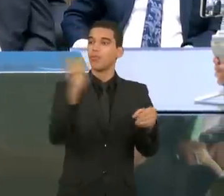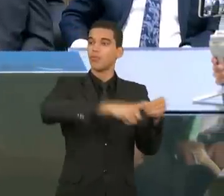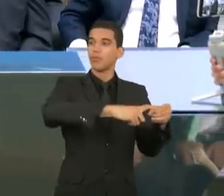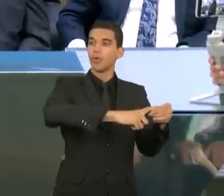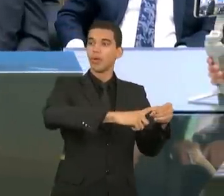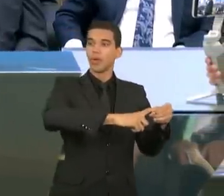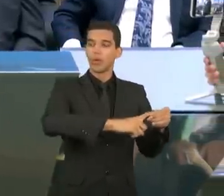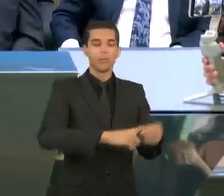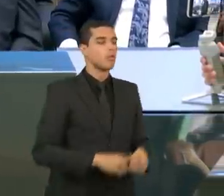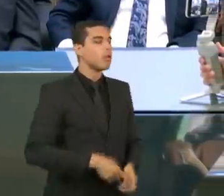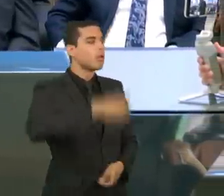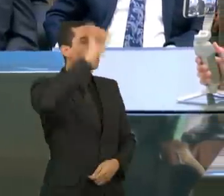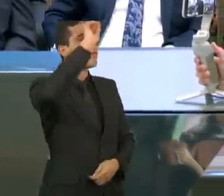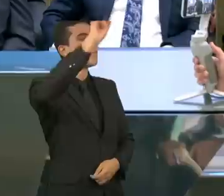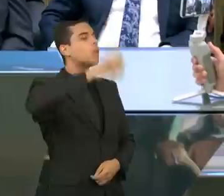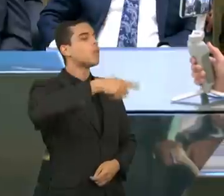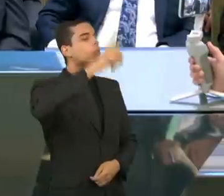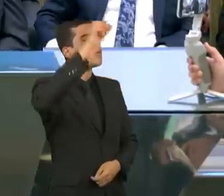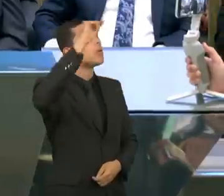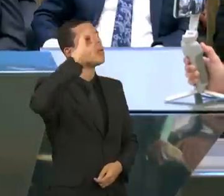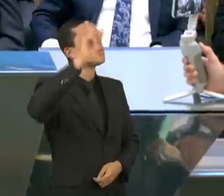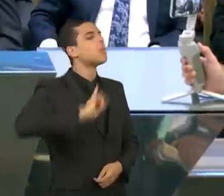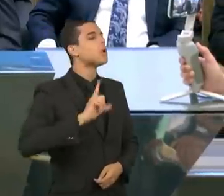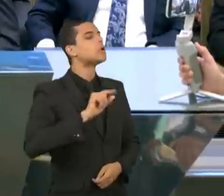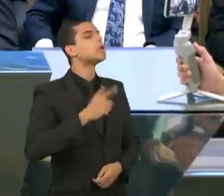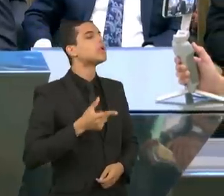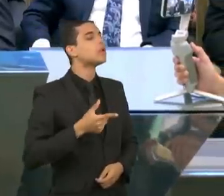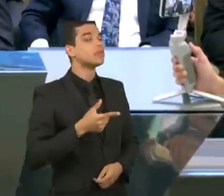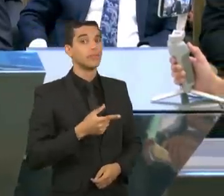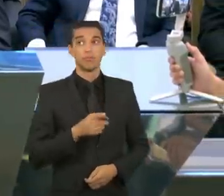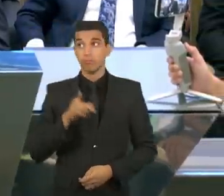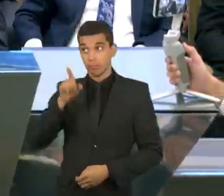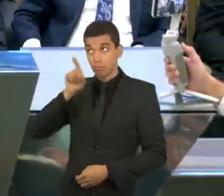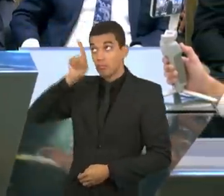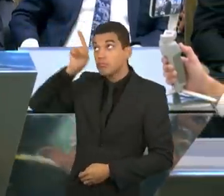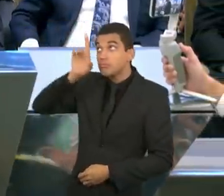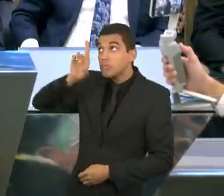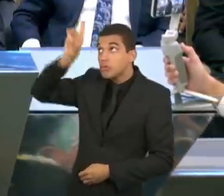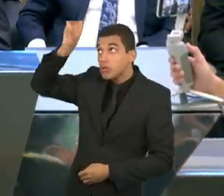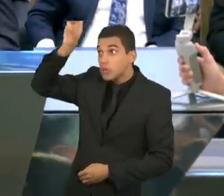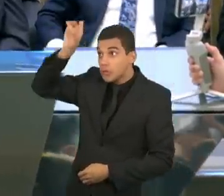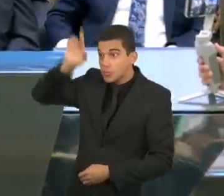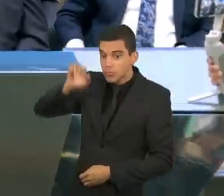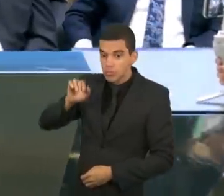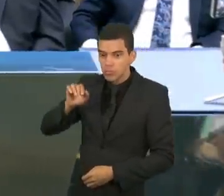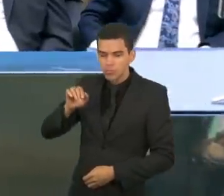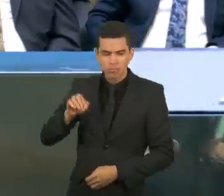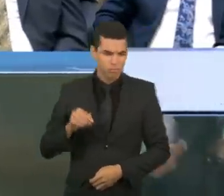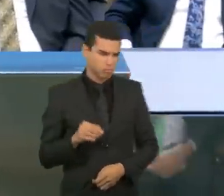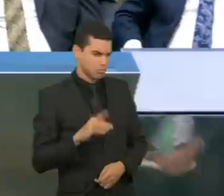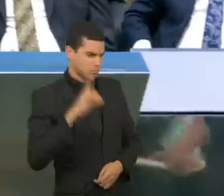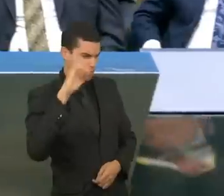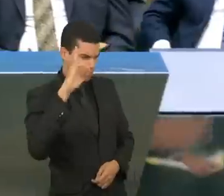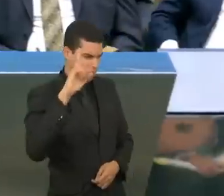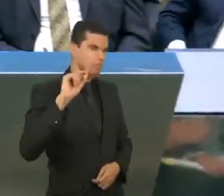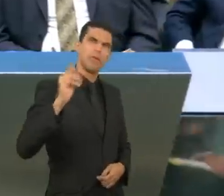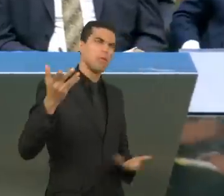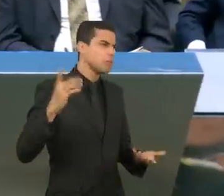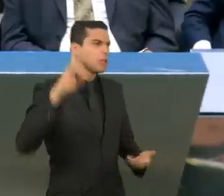De Jeová. Hã? Que é isso? Ah, rei Ciro,